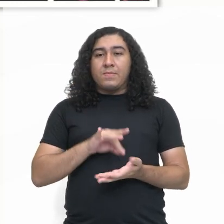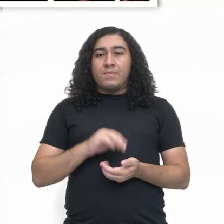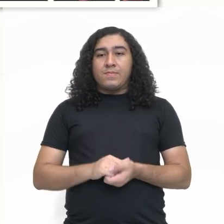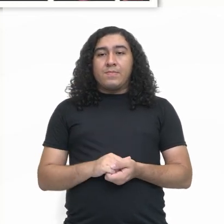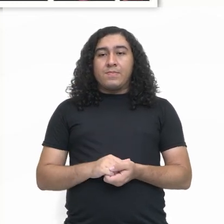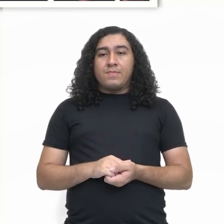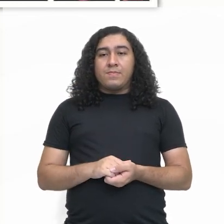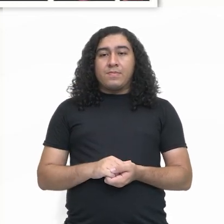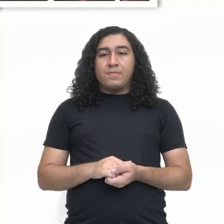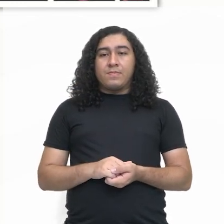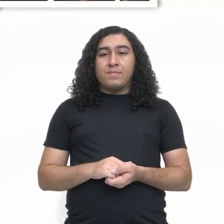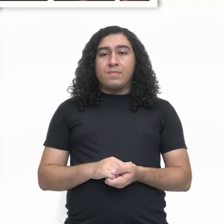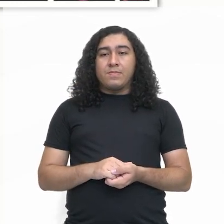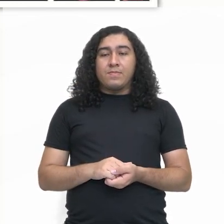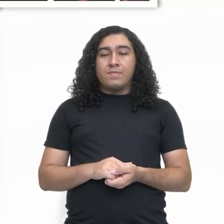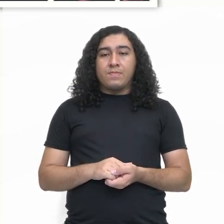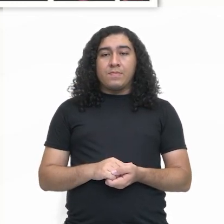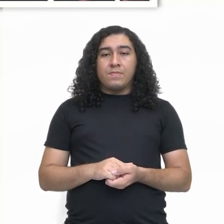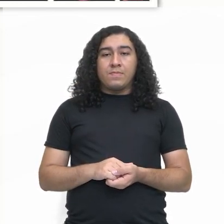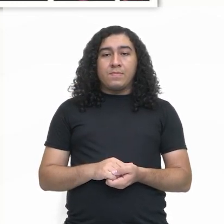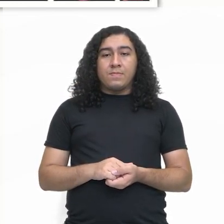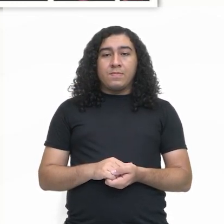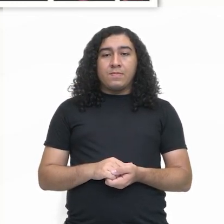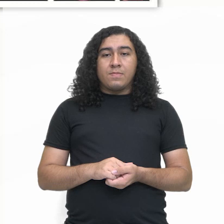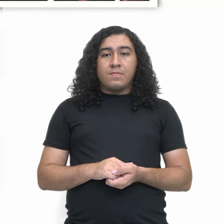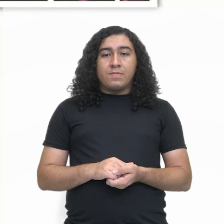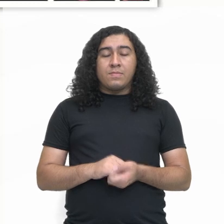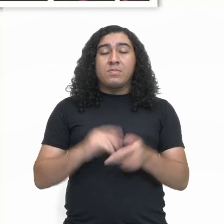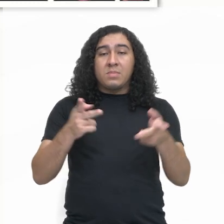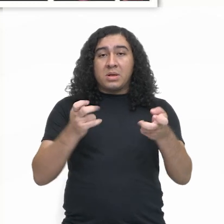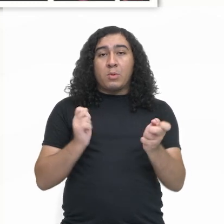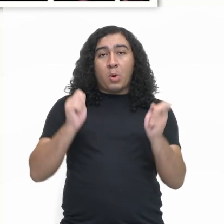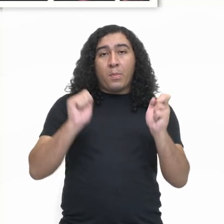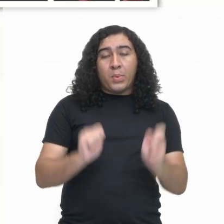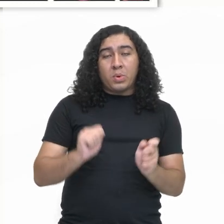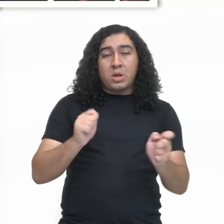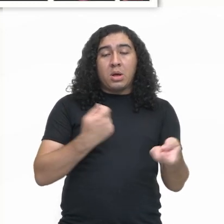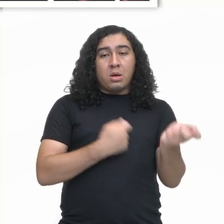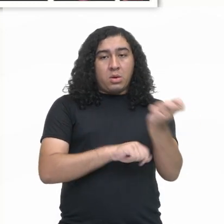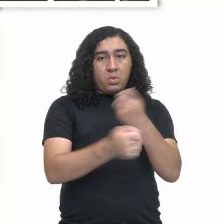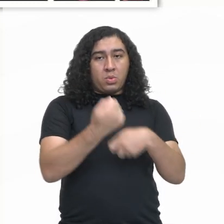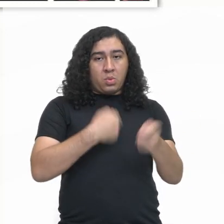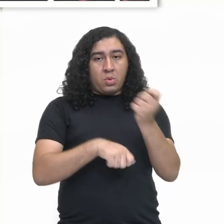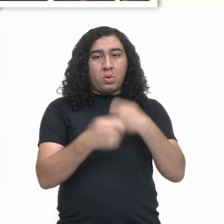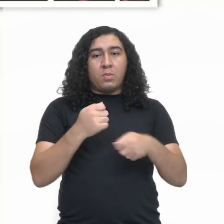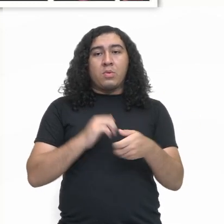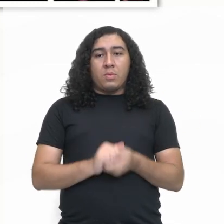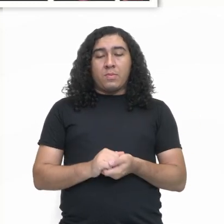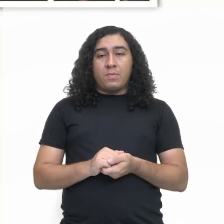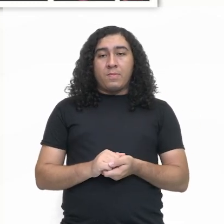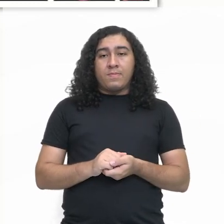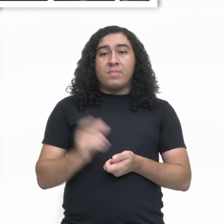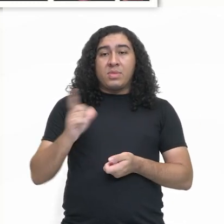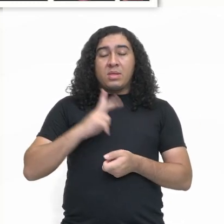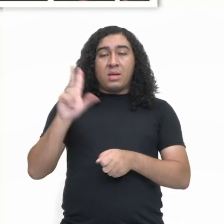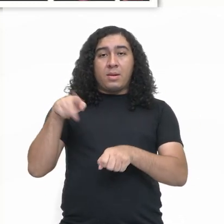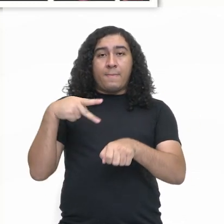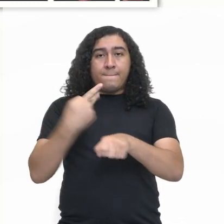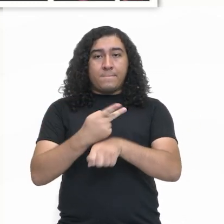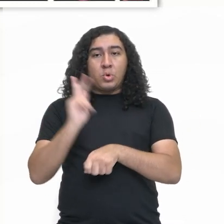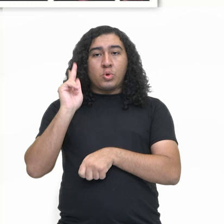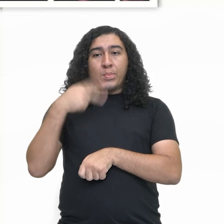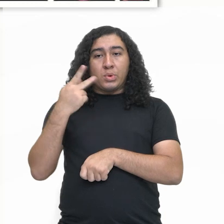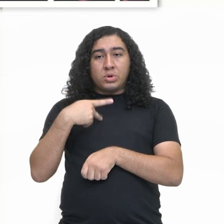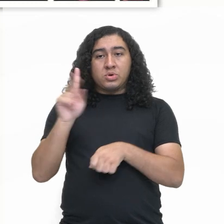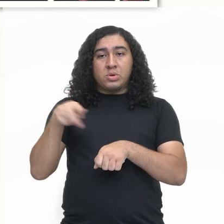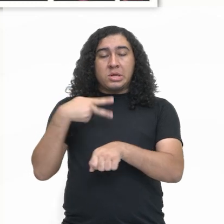sendo empurrado aí. Olha só, a ideia do poder econômico, né? Que empurra o poder político, que empurra